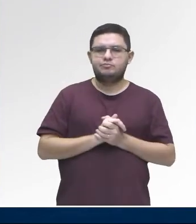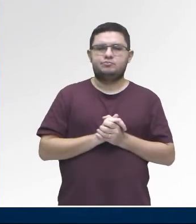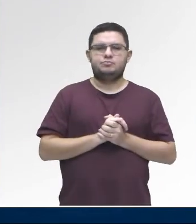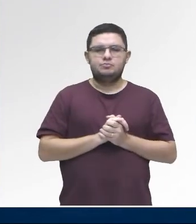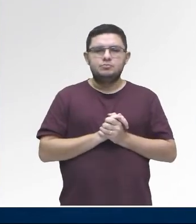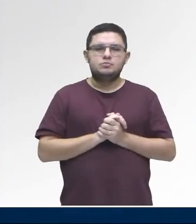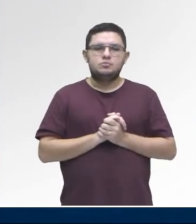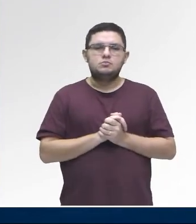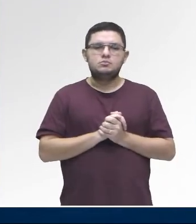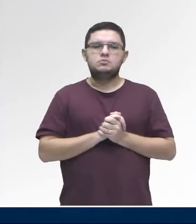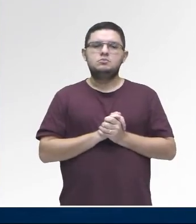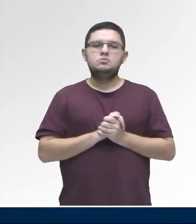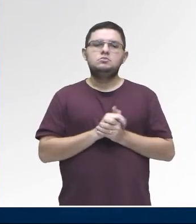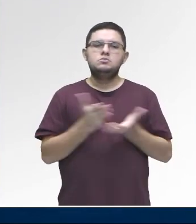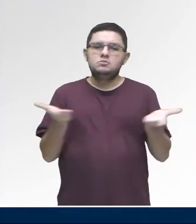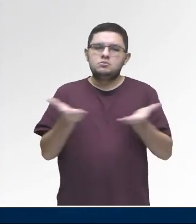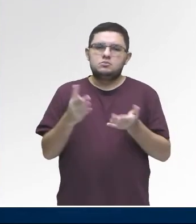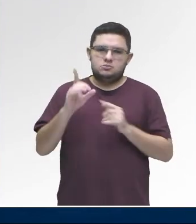D.